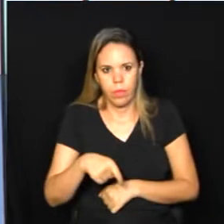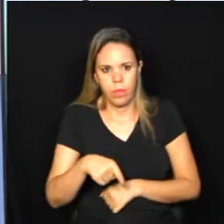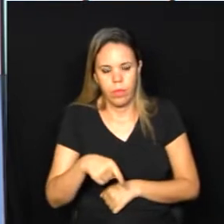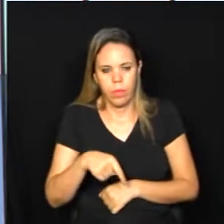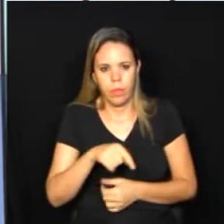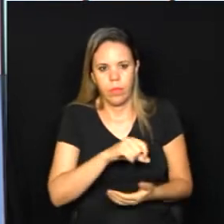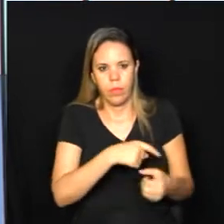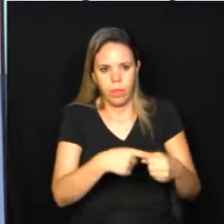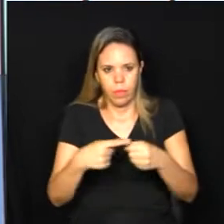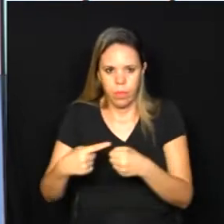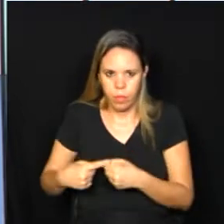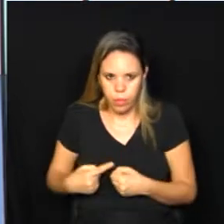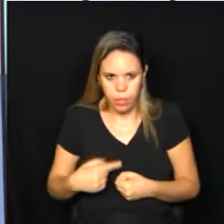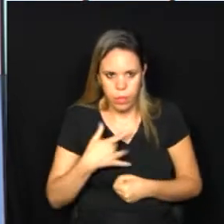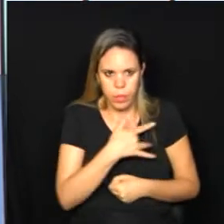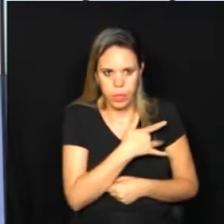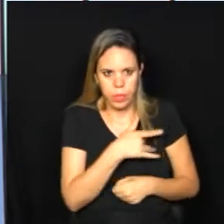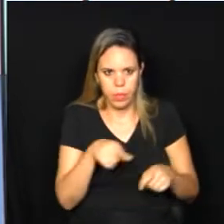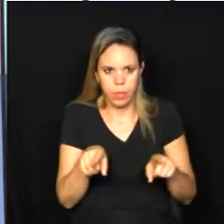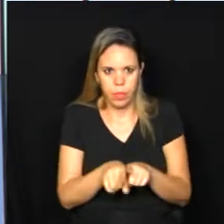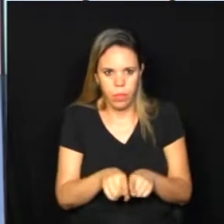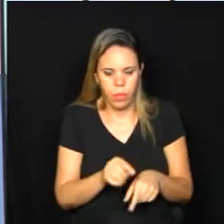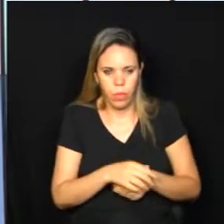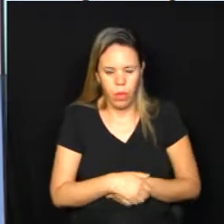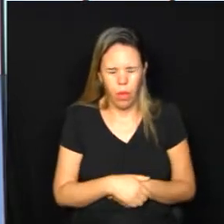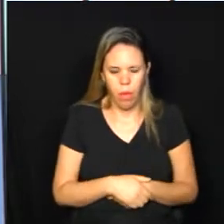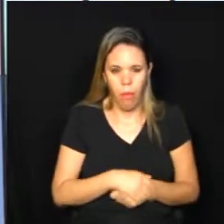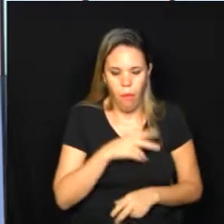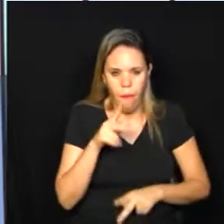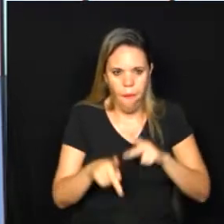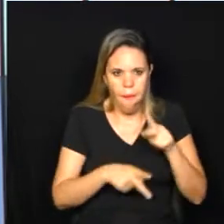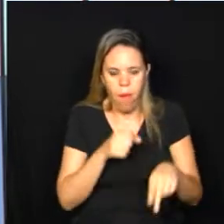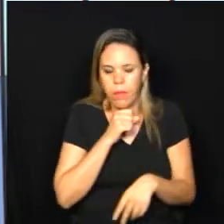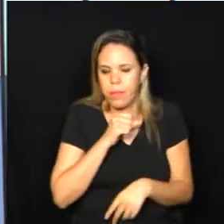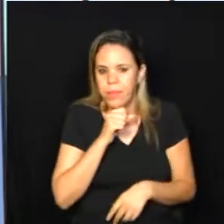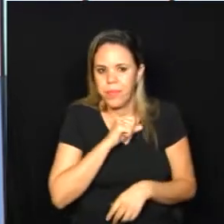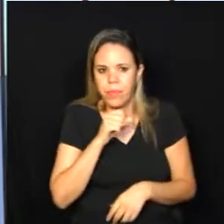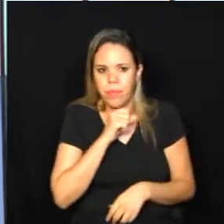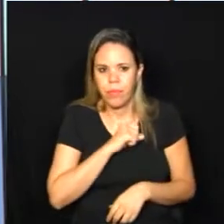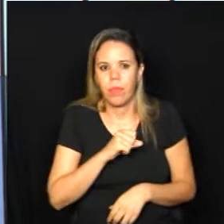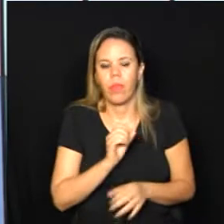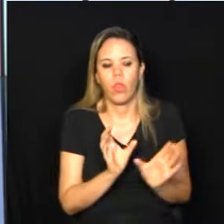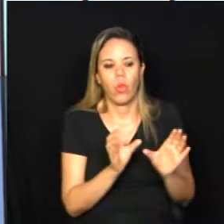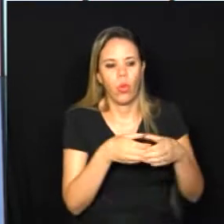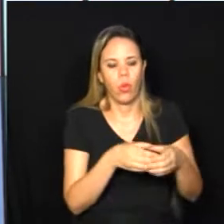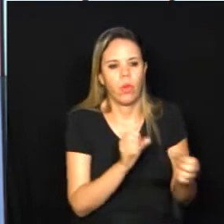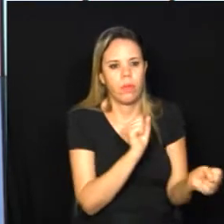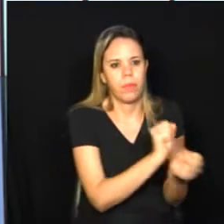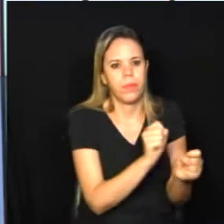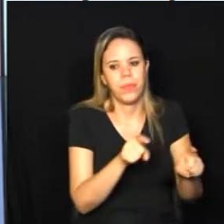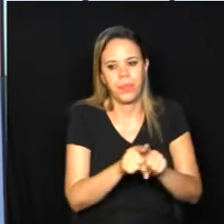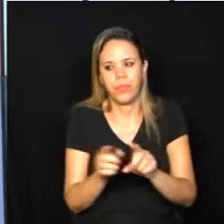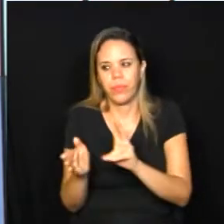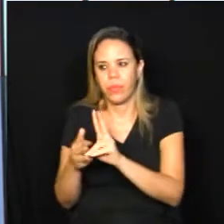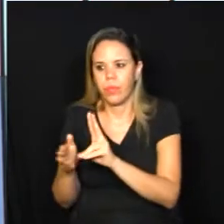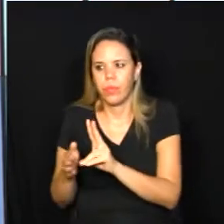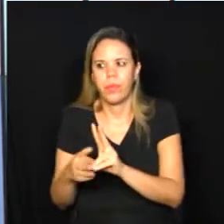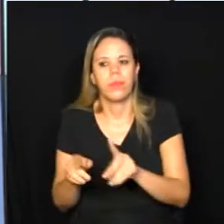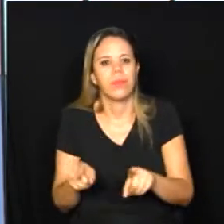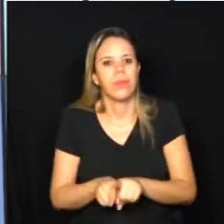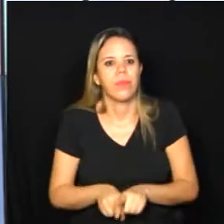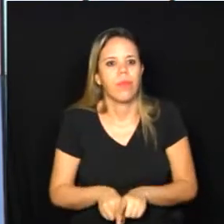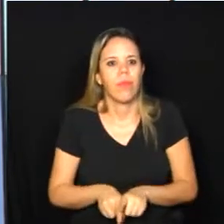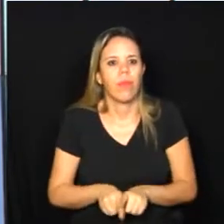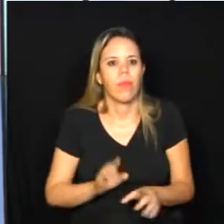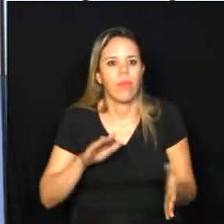rede municipal de saúde, também das pessoas idosas, quilombolas e indígenas aqui em Campinas. Mas até